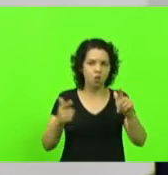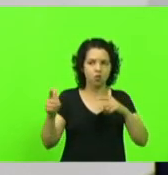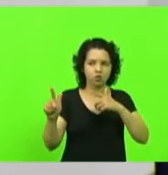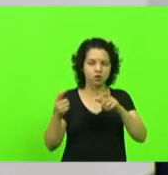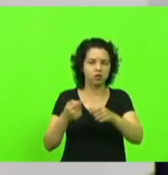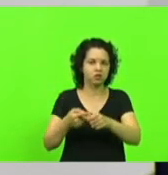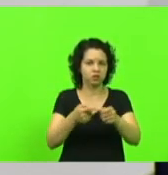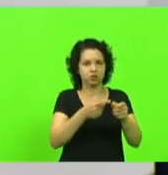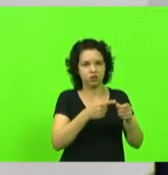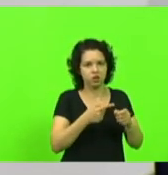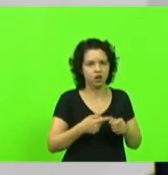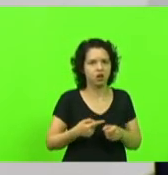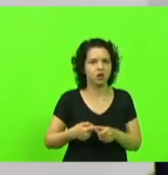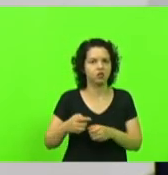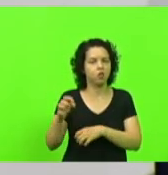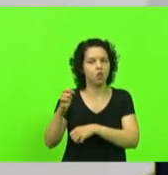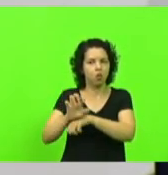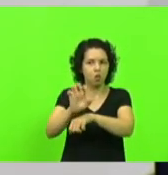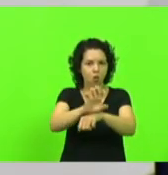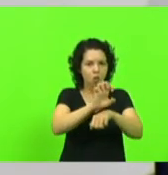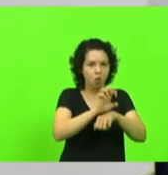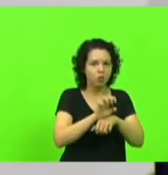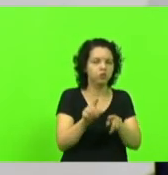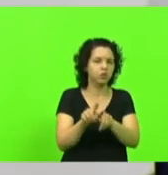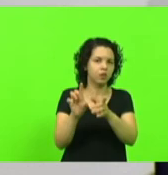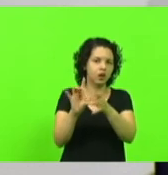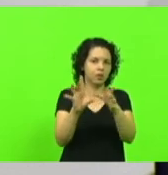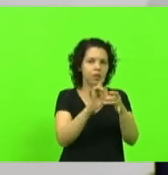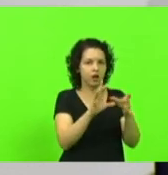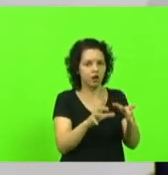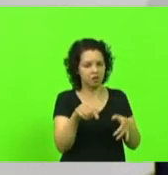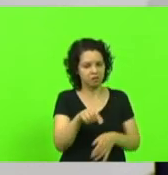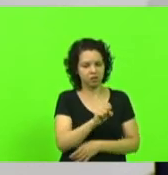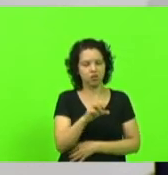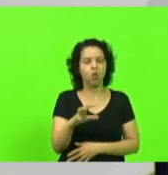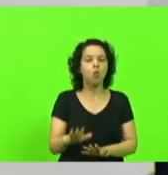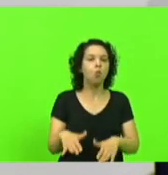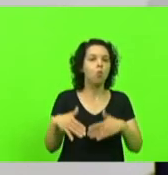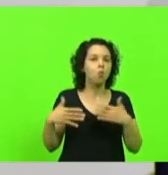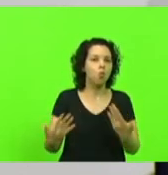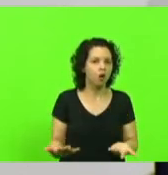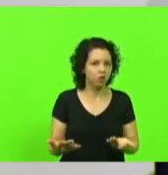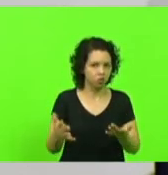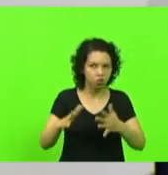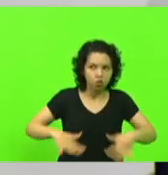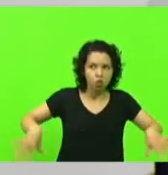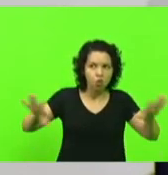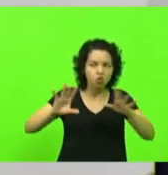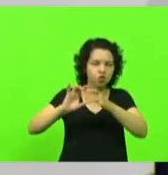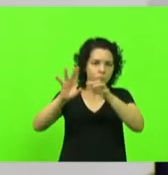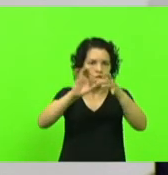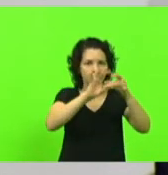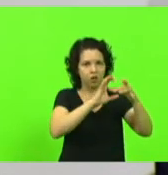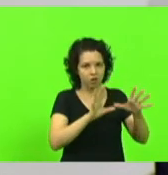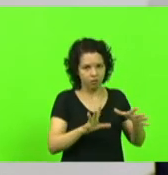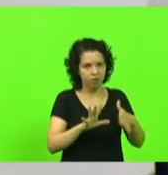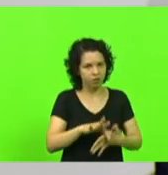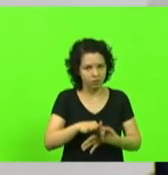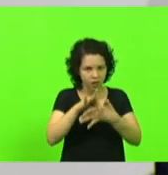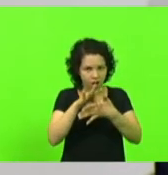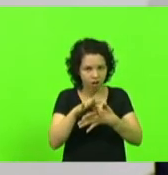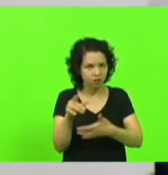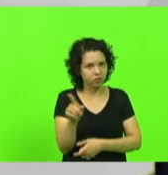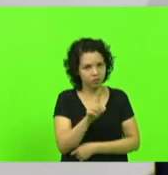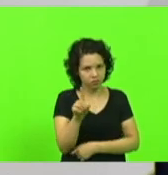virão, outros estados virão, e Santa Catarina, quando virá? Só quando todo mundo já for, isso não é liderar, isso não é liderar,